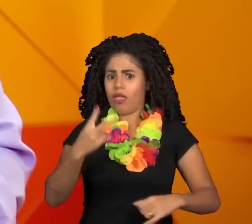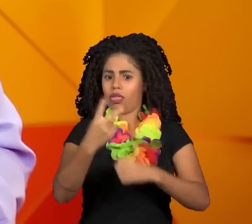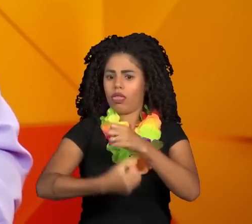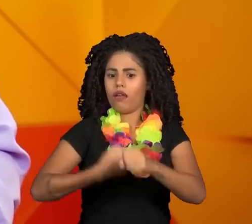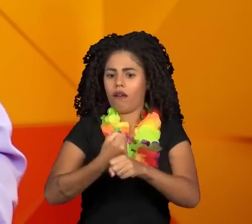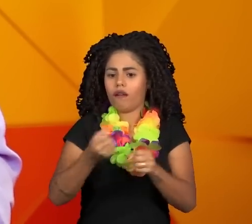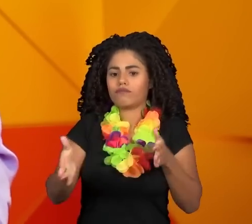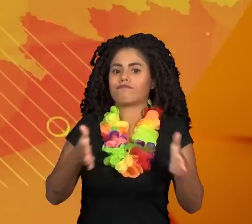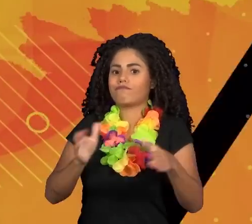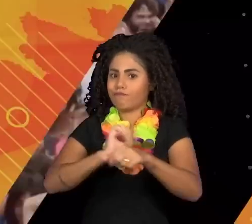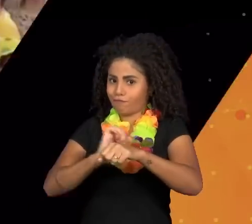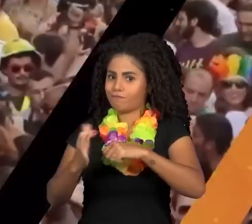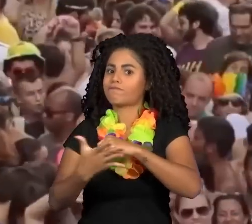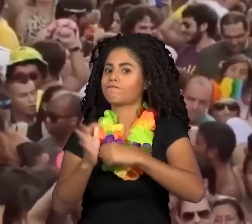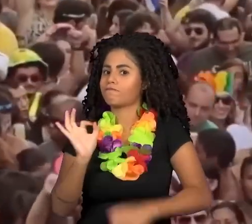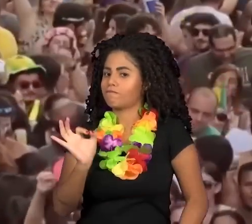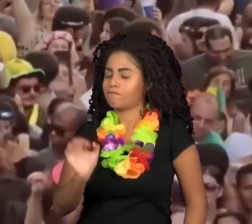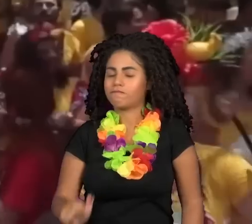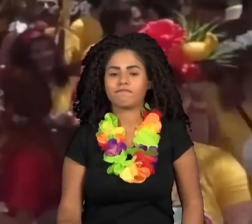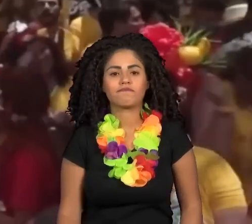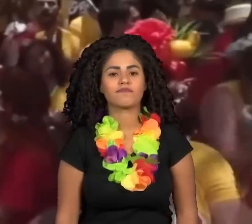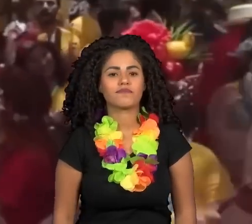anos de pandemia.